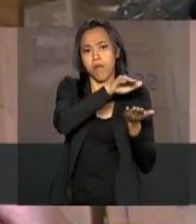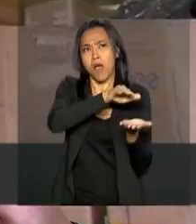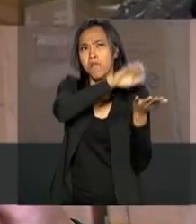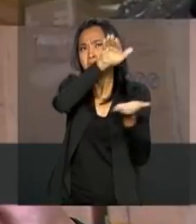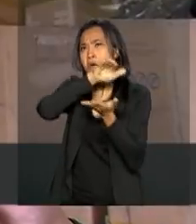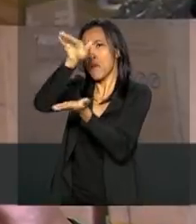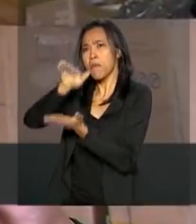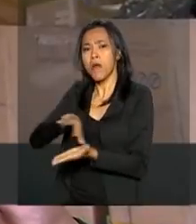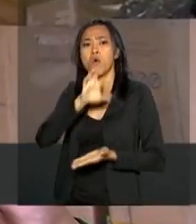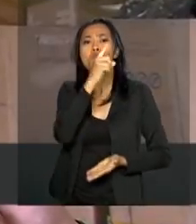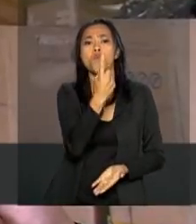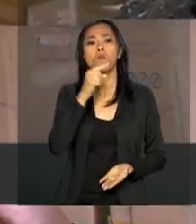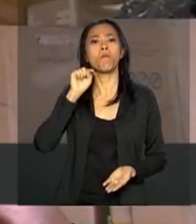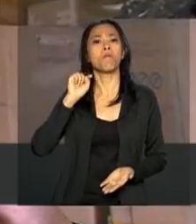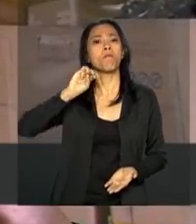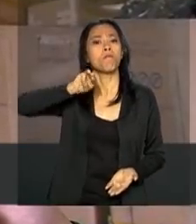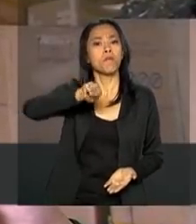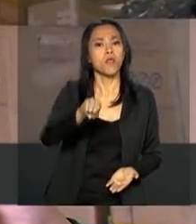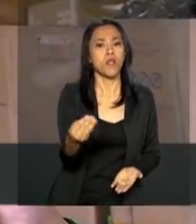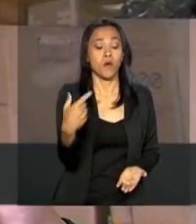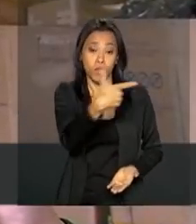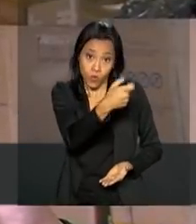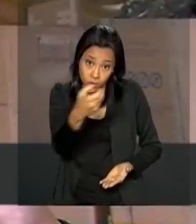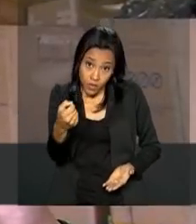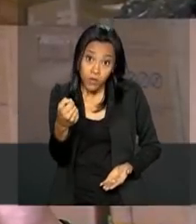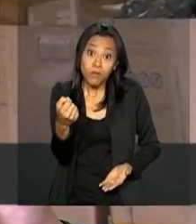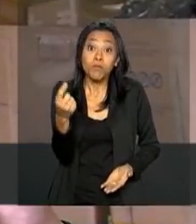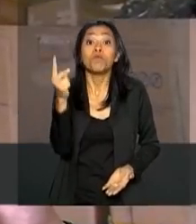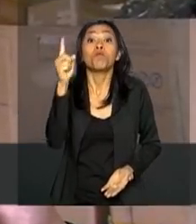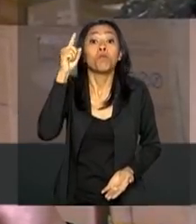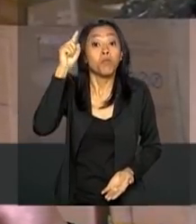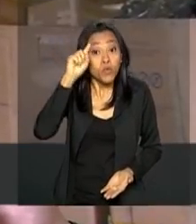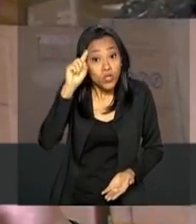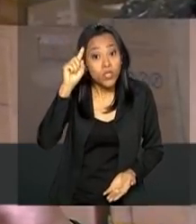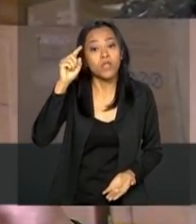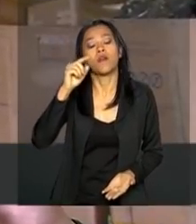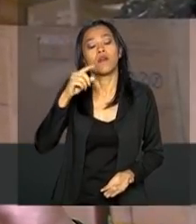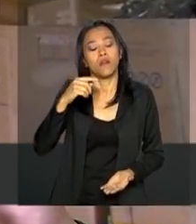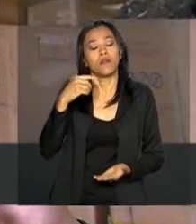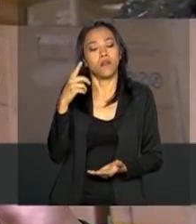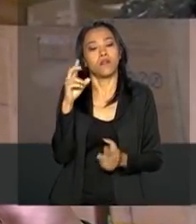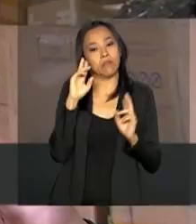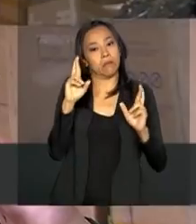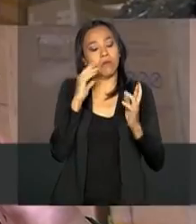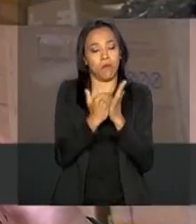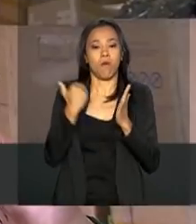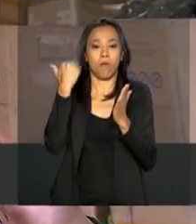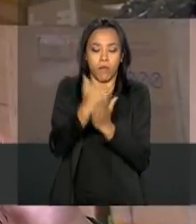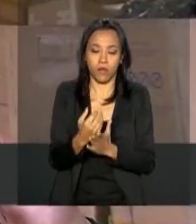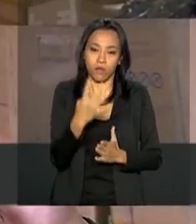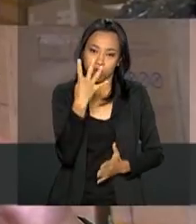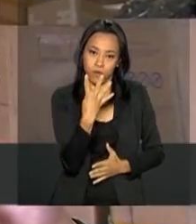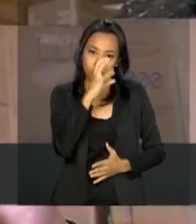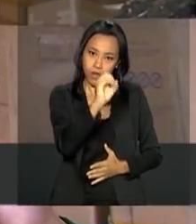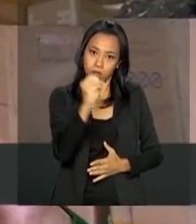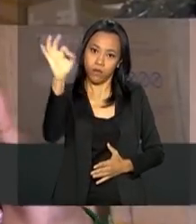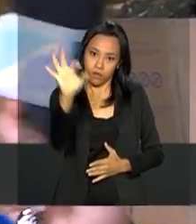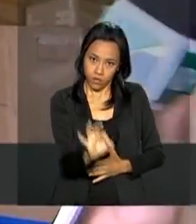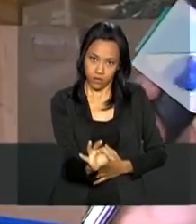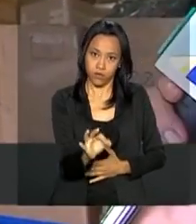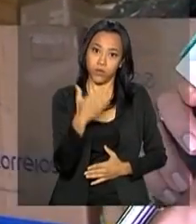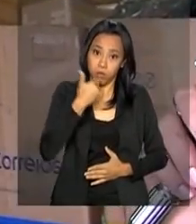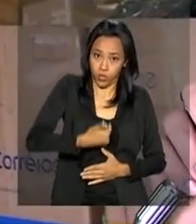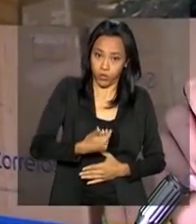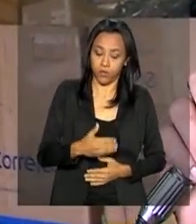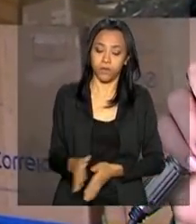milhão e 200 de encomendas por dia e aí nós esperamos mais um acréscimo de 40% nessas encomendas.